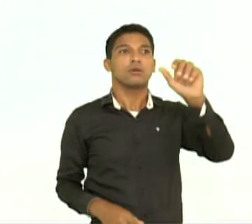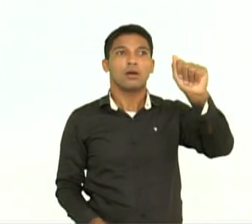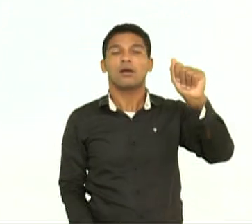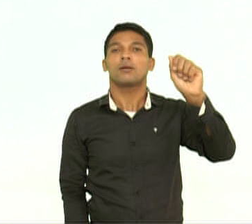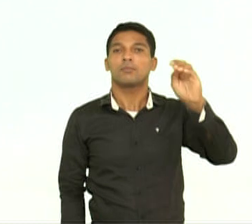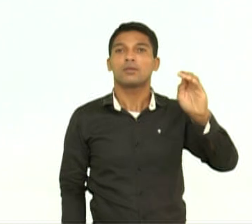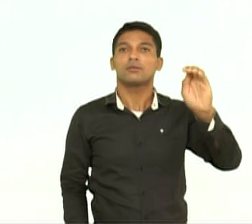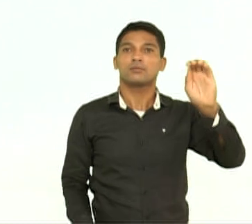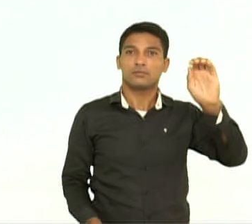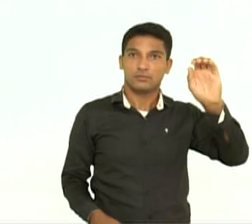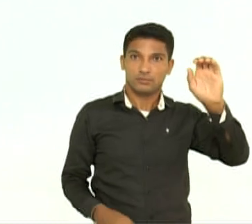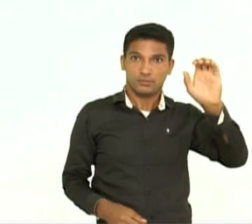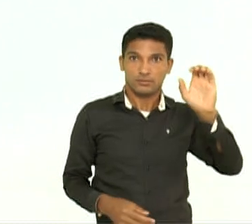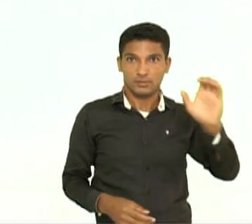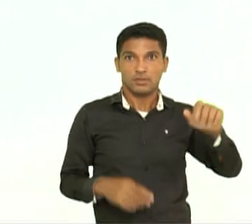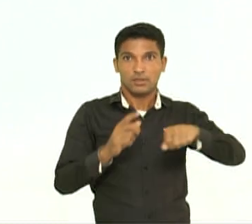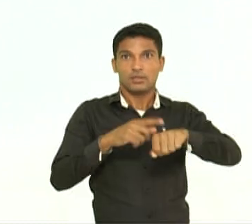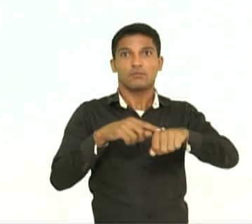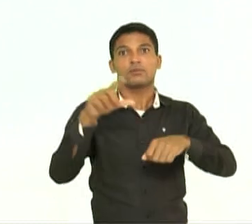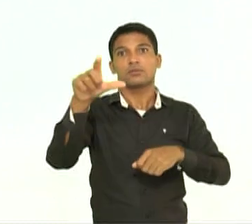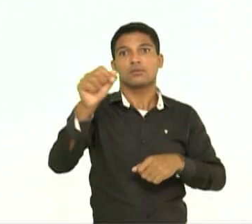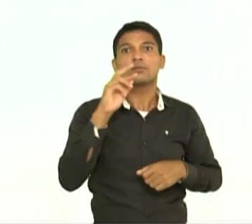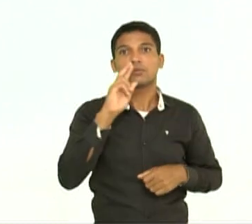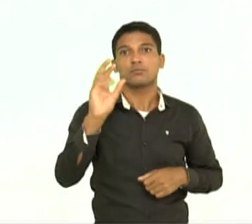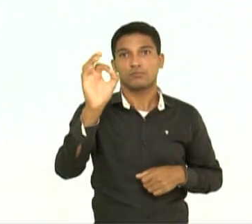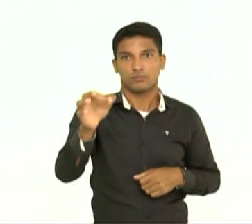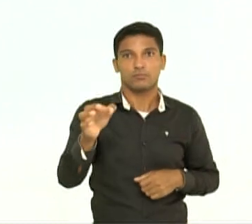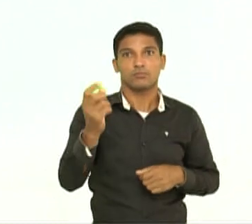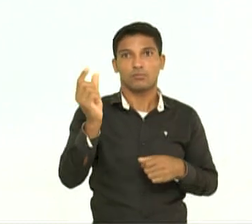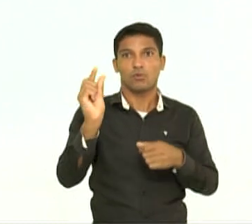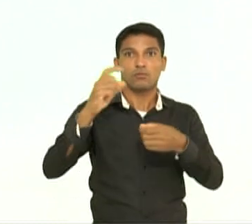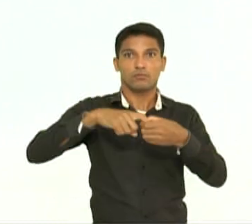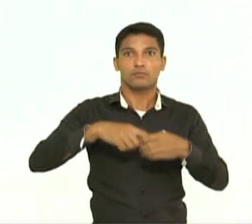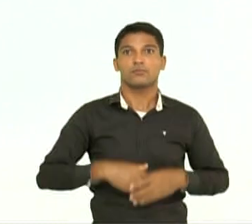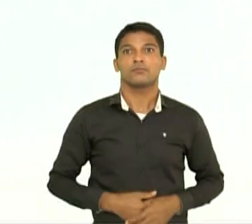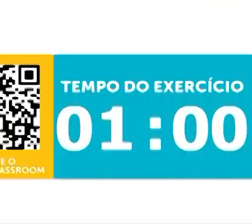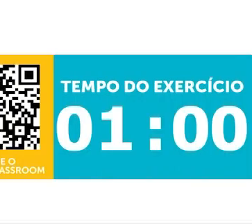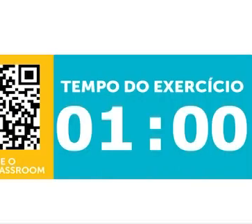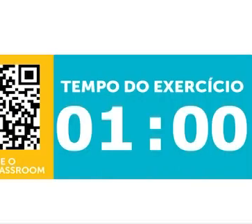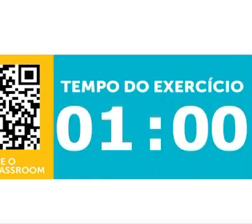católica. Tempinho para vocês escolherem a resposta correta e já voltamos.